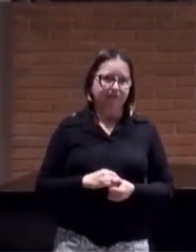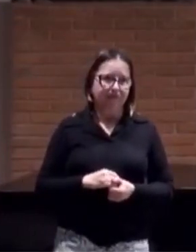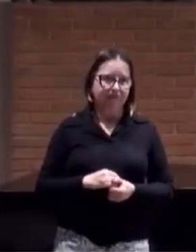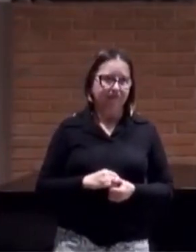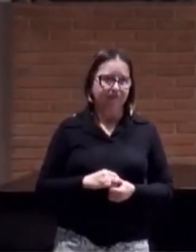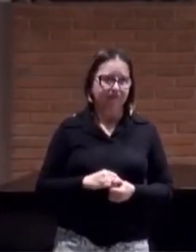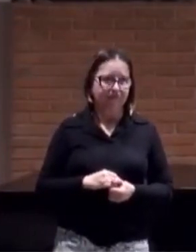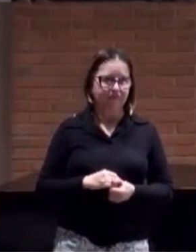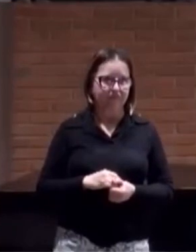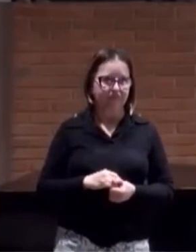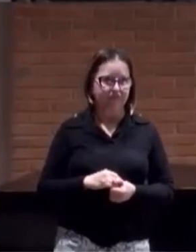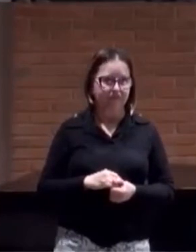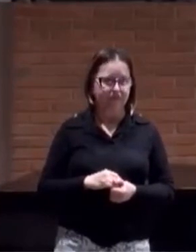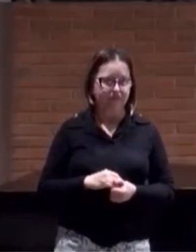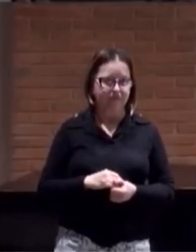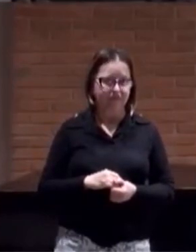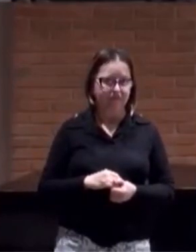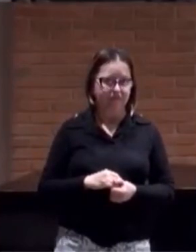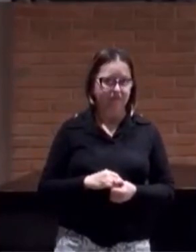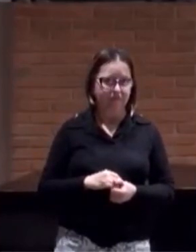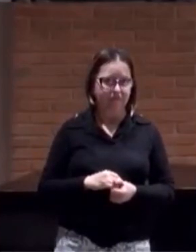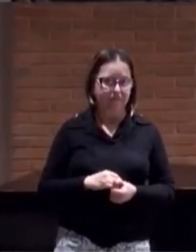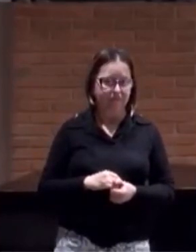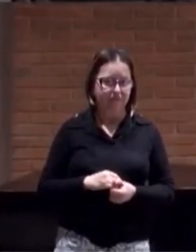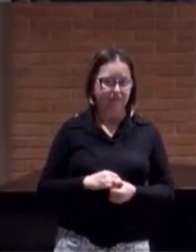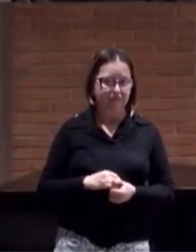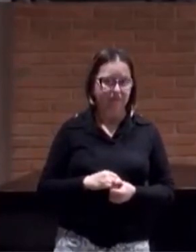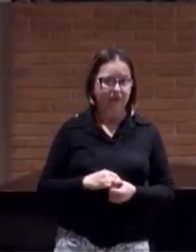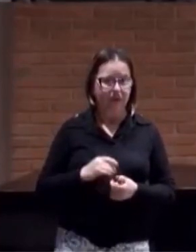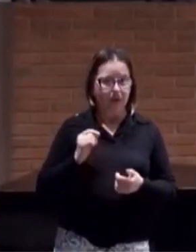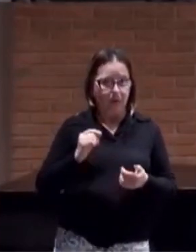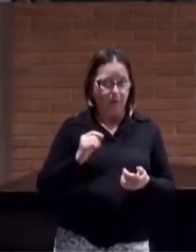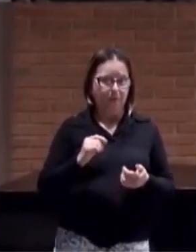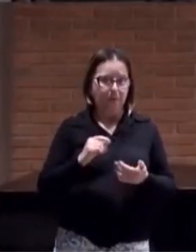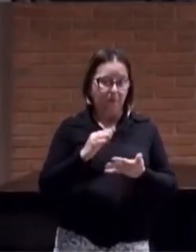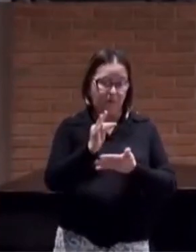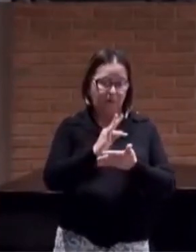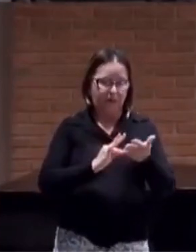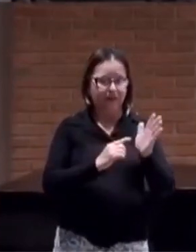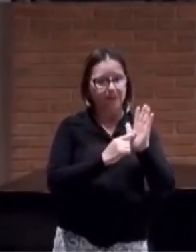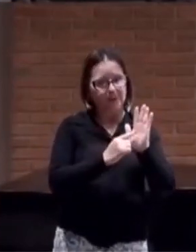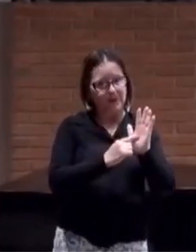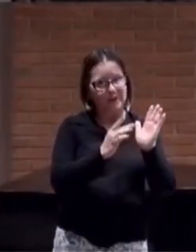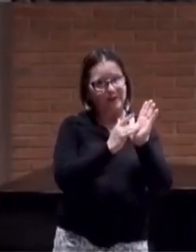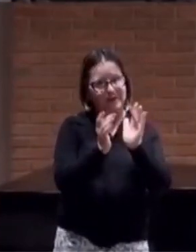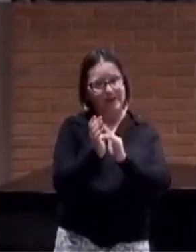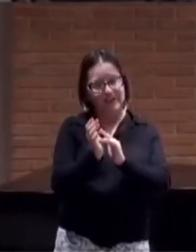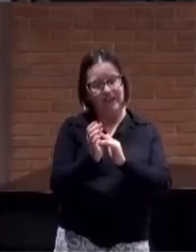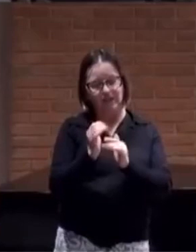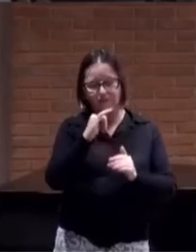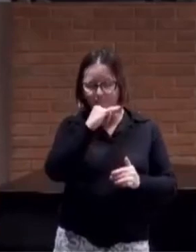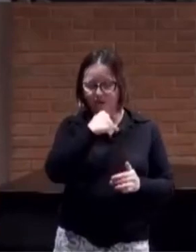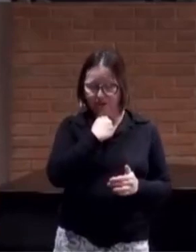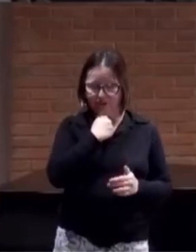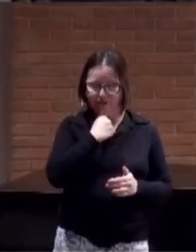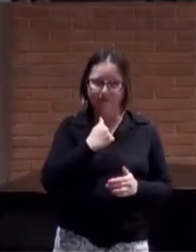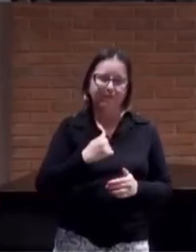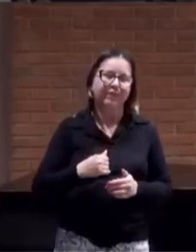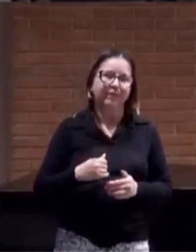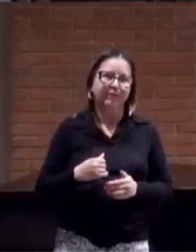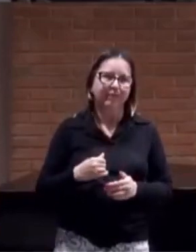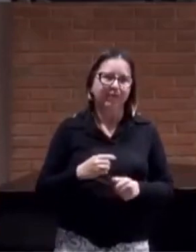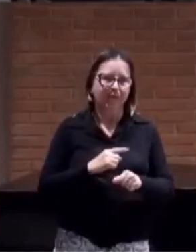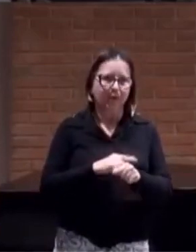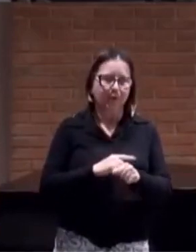Há poucos episódios em que a gente vê Jesus assim entristecendo. Quando ele esteve diante de Jerusalém,